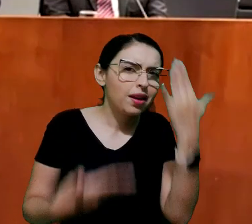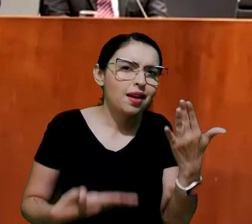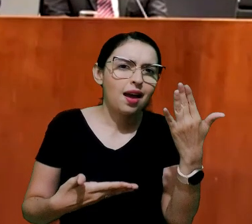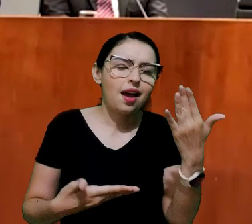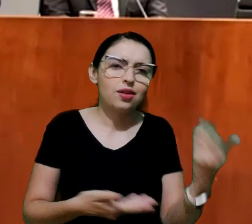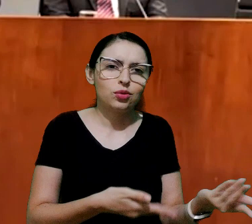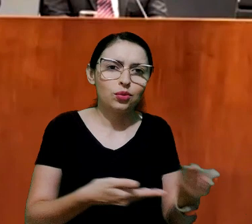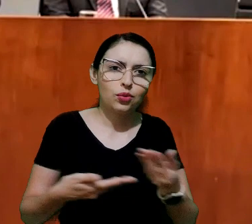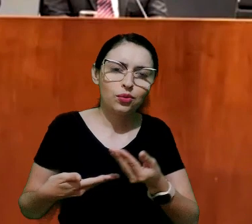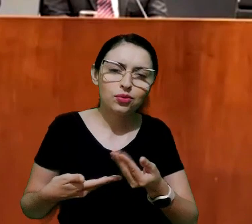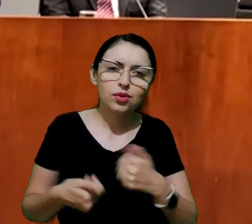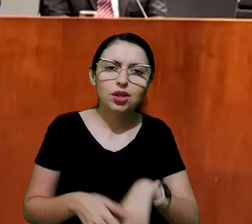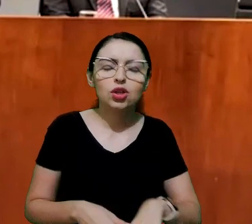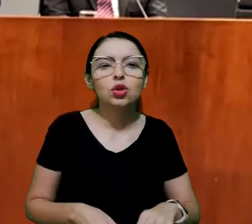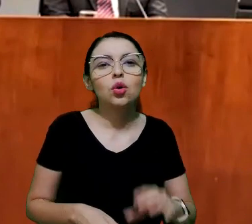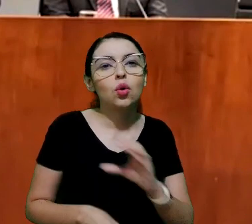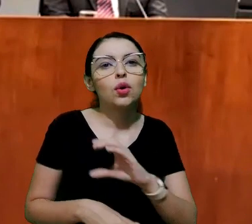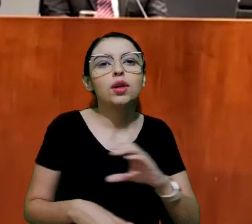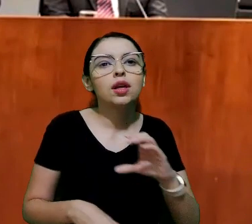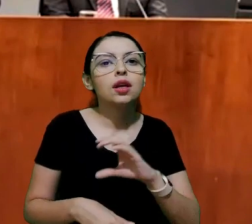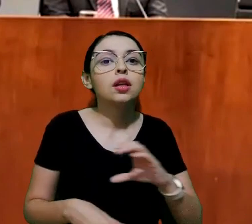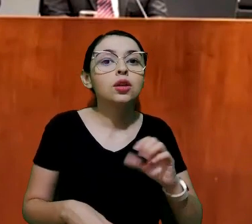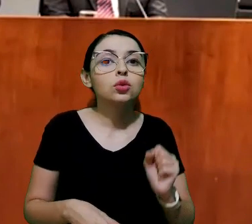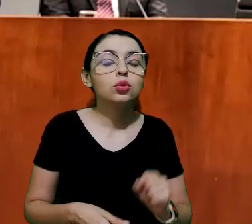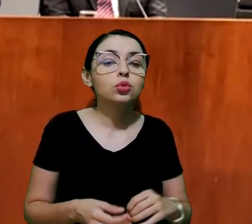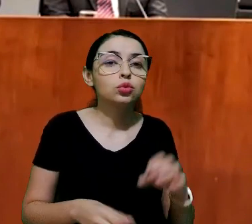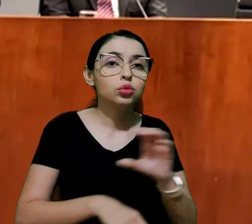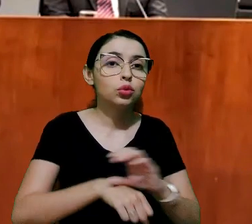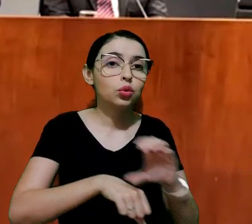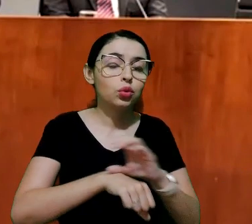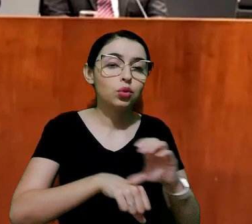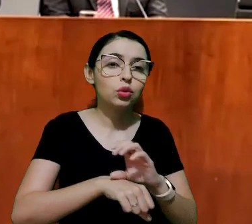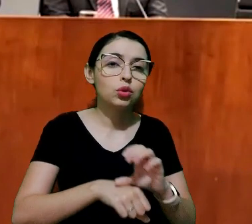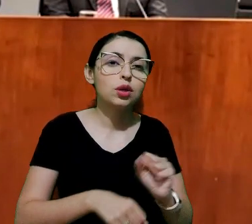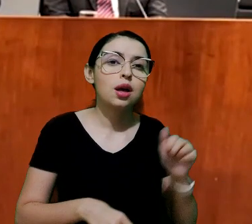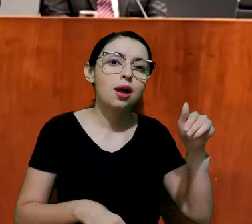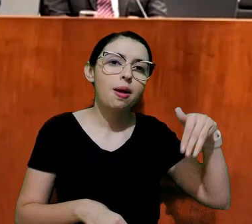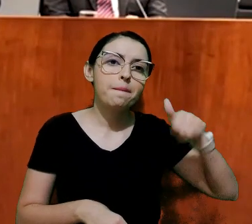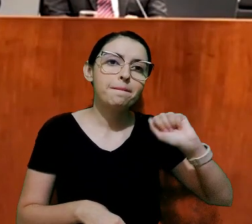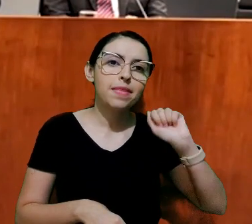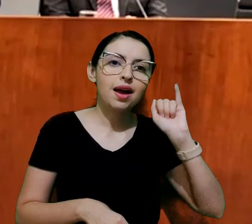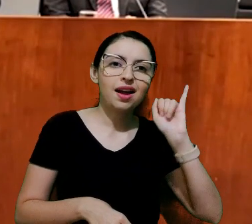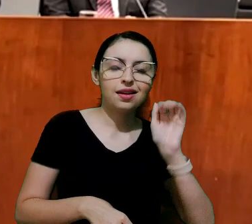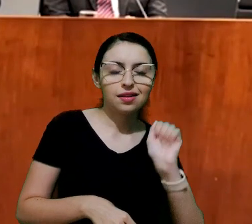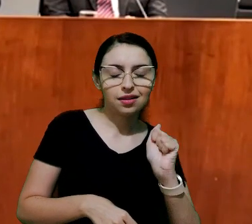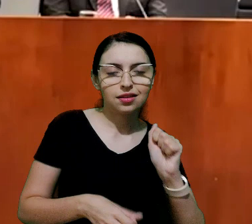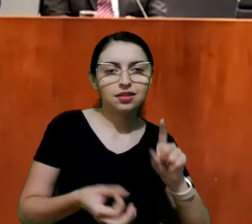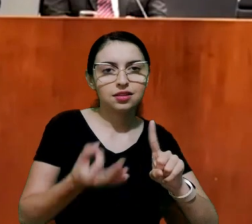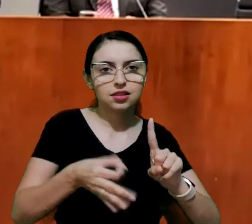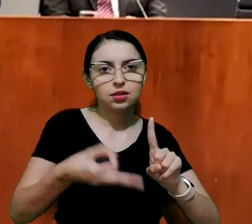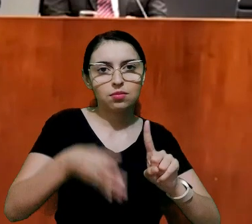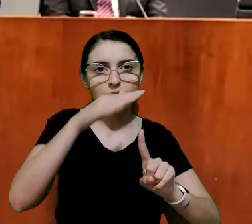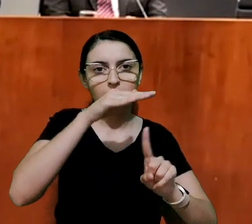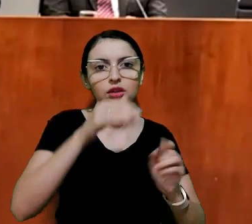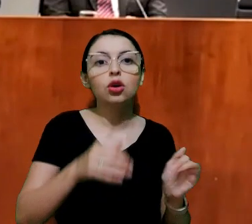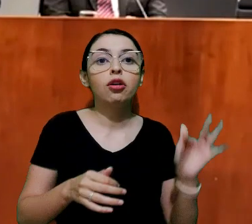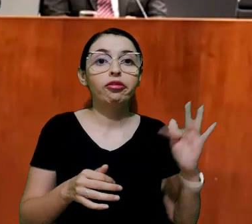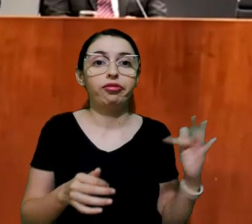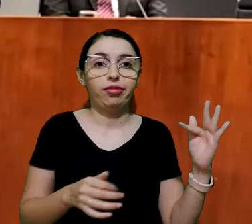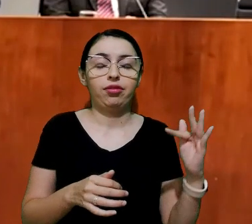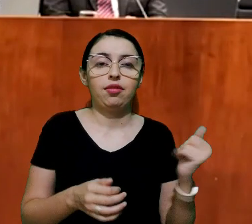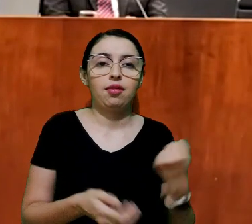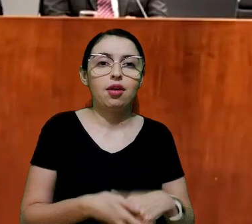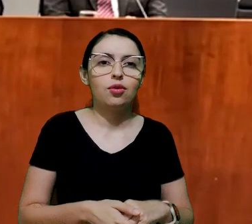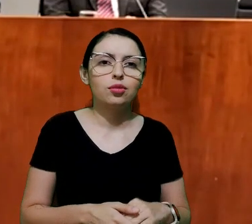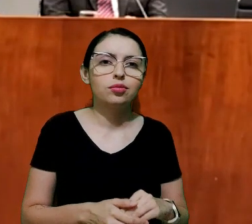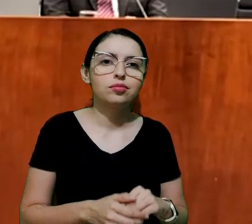também pelo coordenador deste curso, professor doutor Mairan Maia, desembargador federal, também com quem estudei, né,